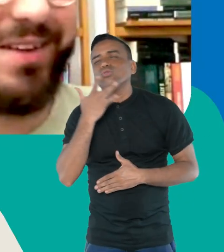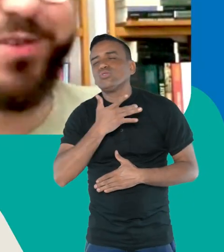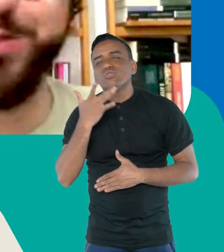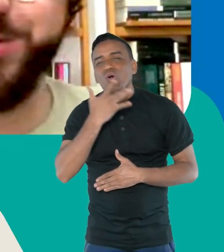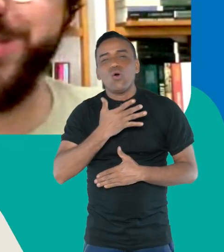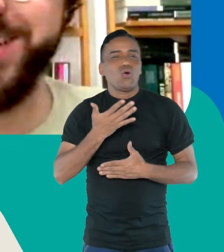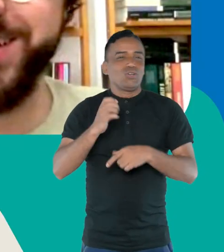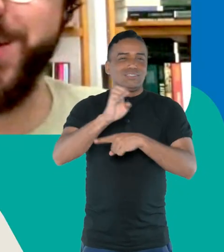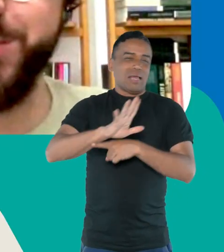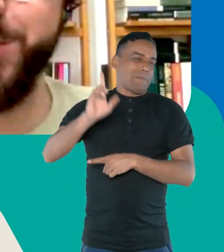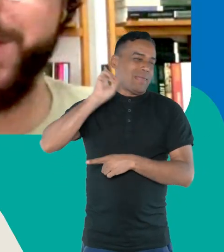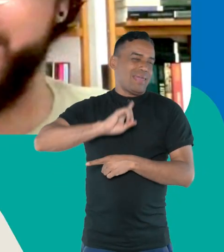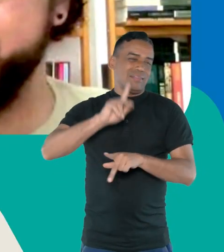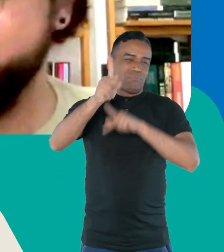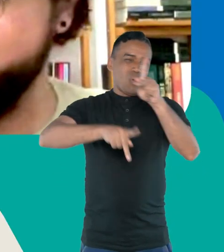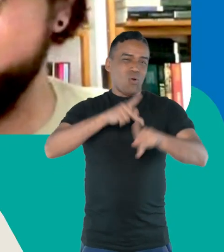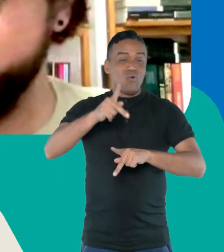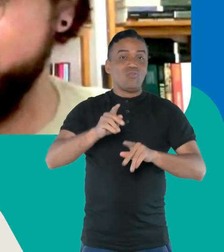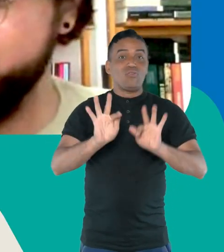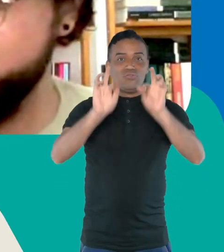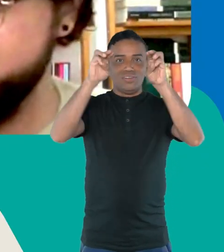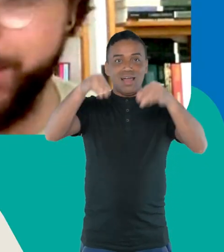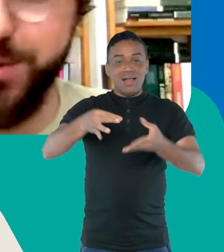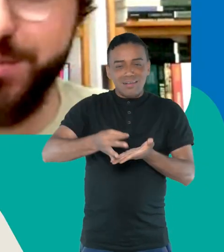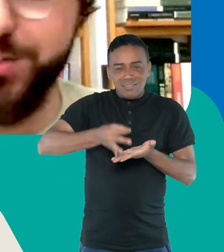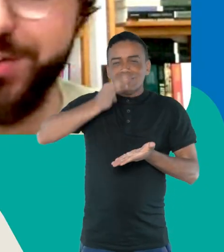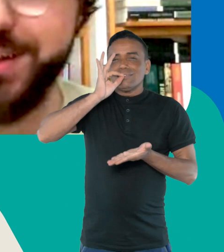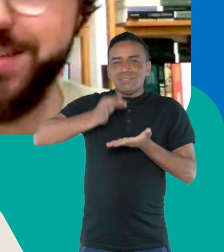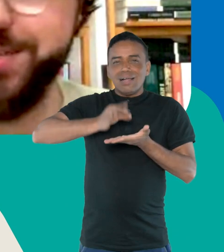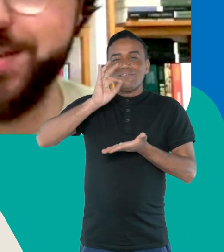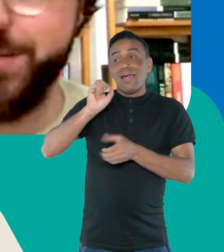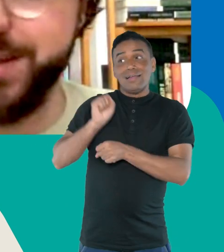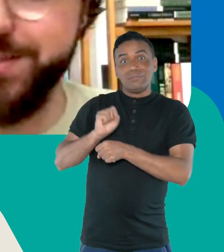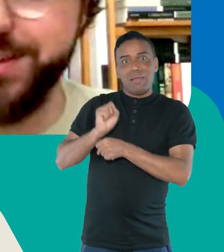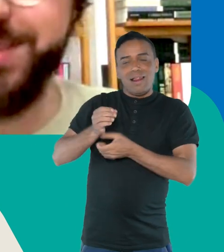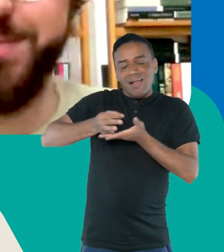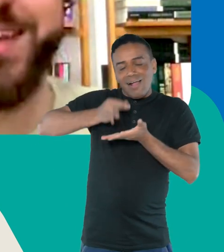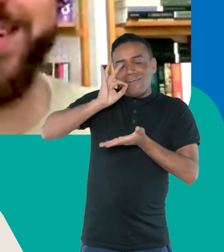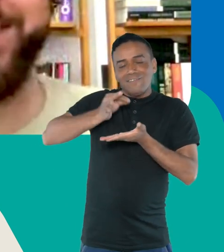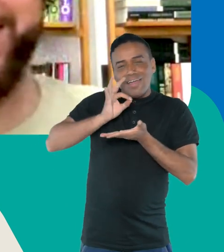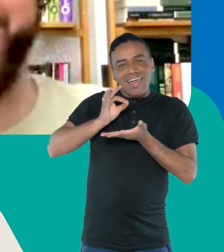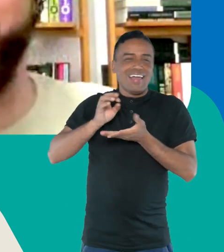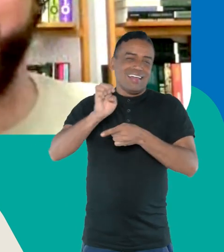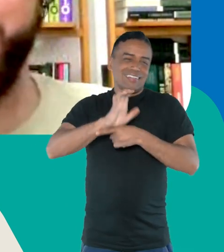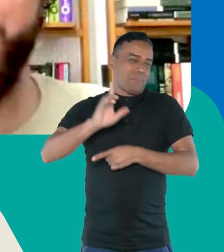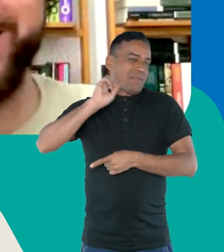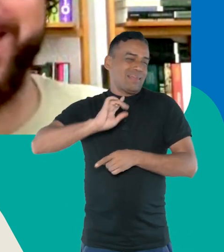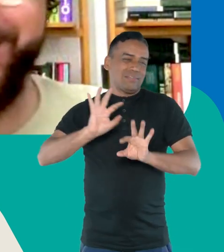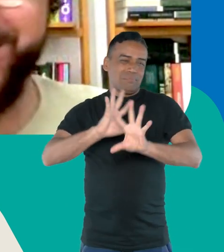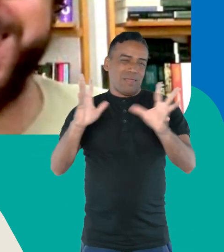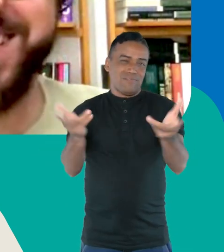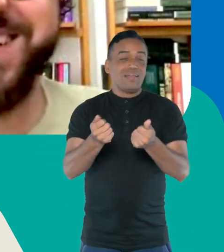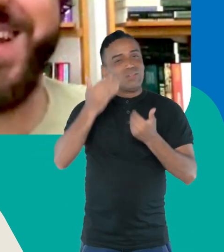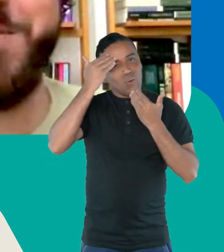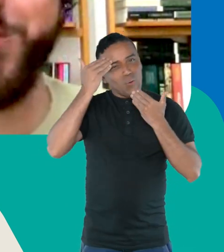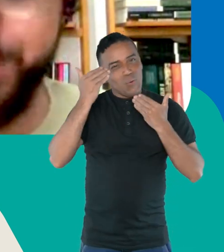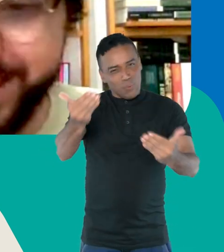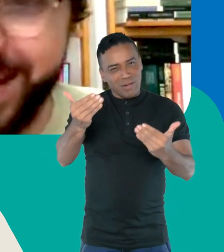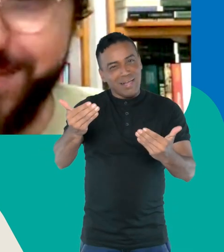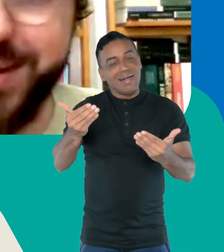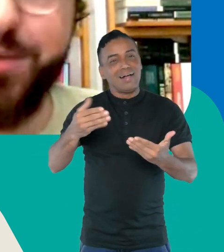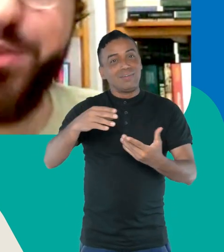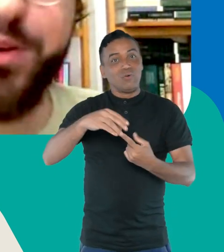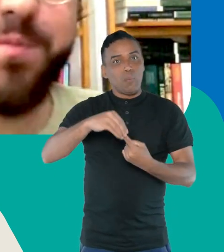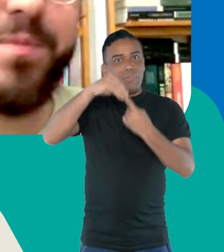foi bem gostoso, né? Como todo mineiro. E agora eu encerro, inclusive, com minha xícarazinha de café que estava aqui esperando. Todo bom mineiro.